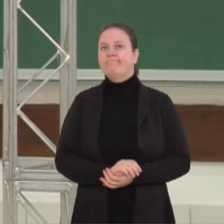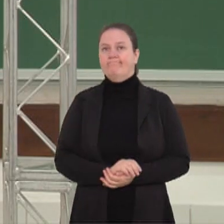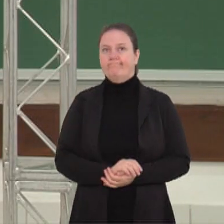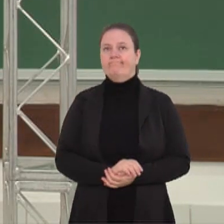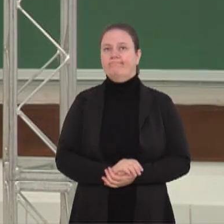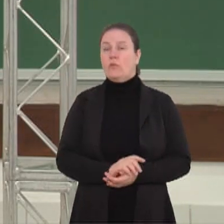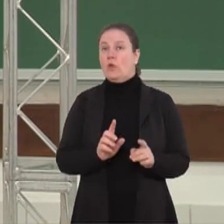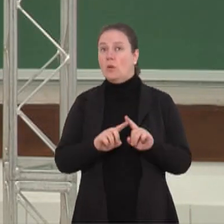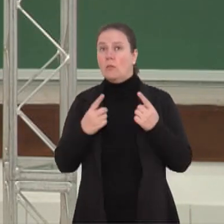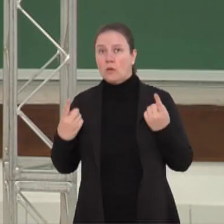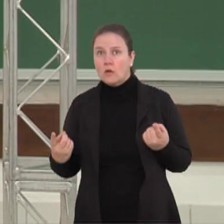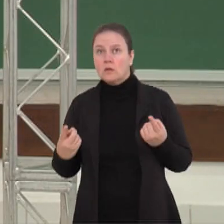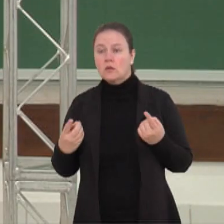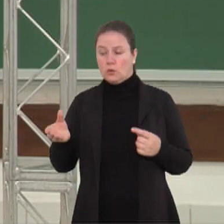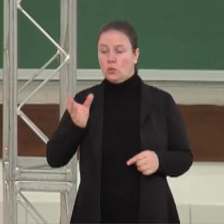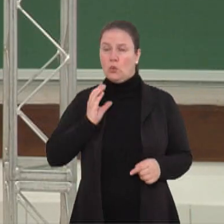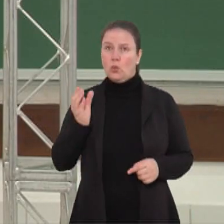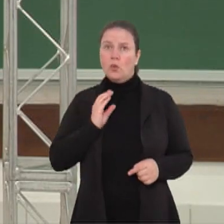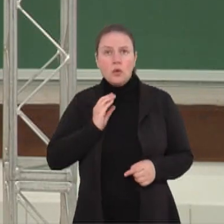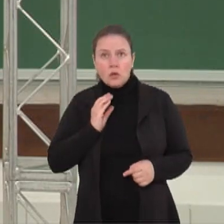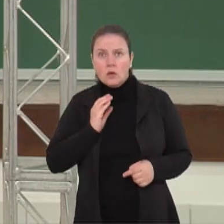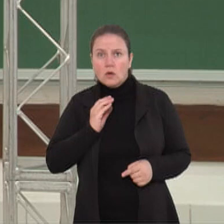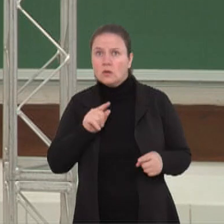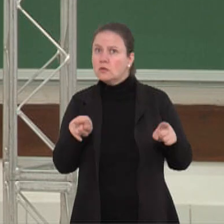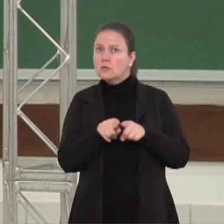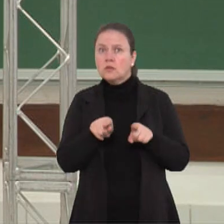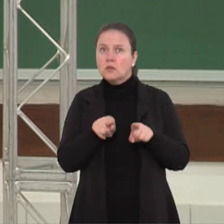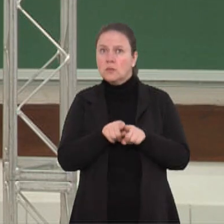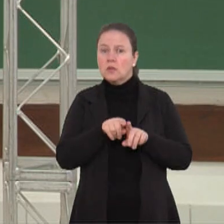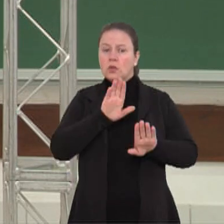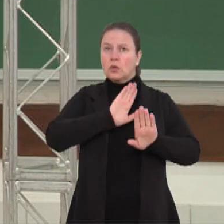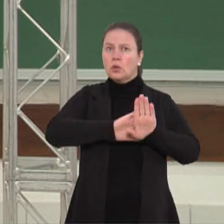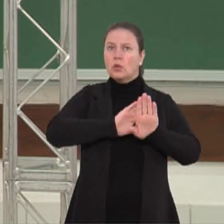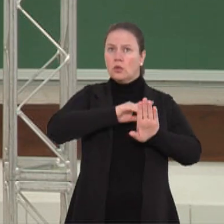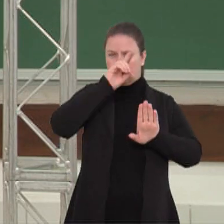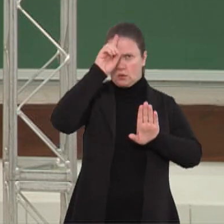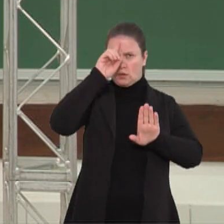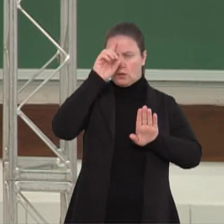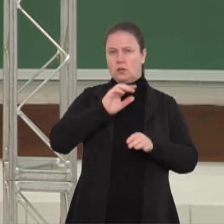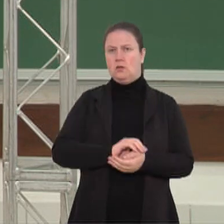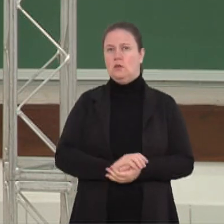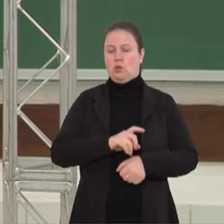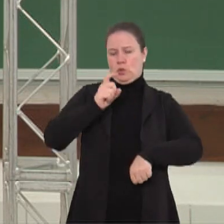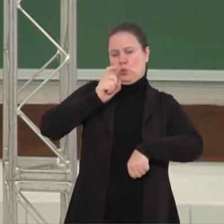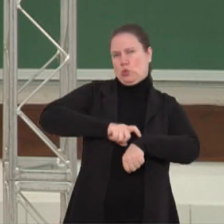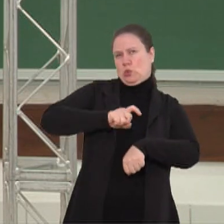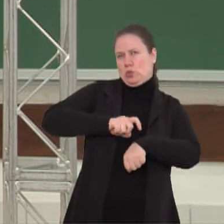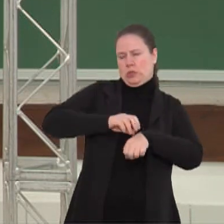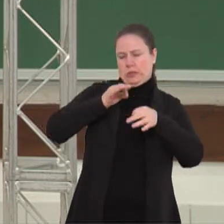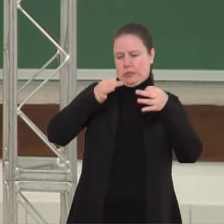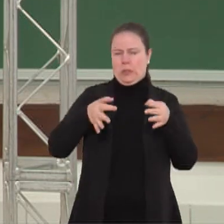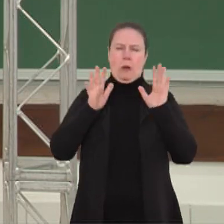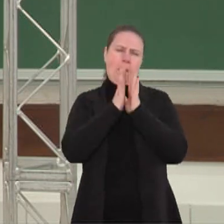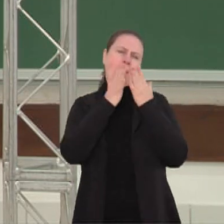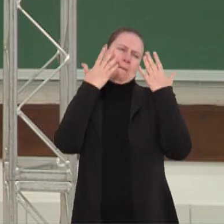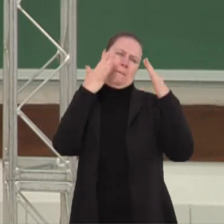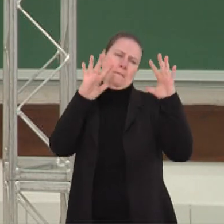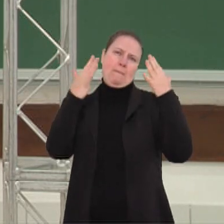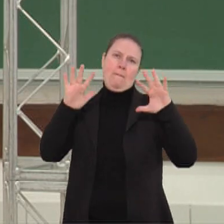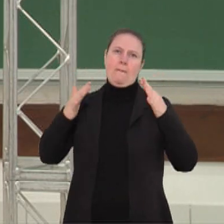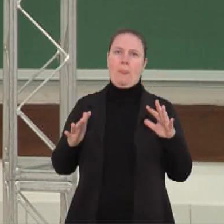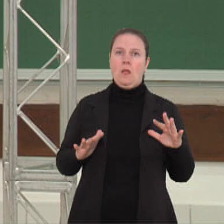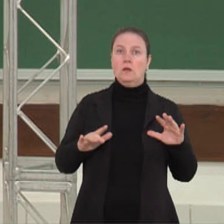Então, mas mesmo esses ricos, quando vão no teatro, tem uma ideologia de como bater palma na hora certa, como fazer... Isso